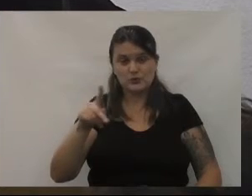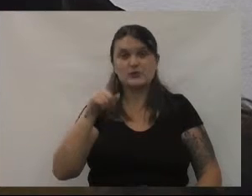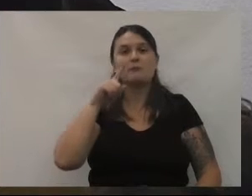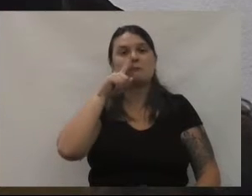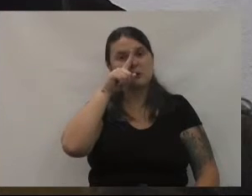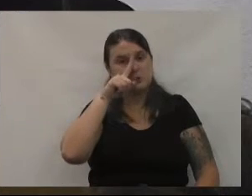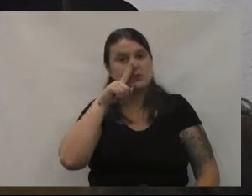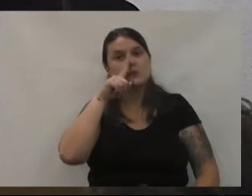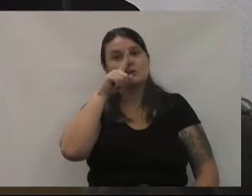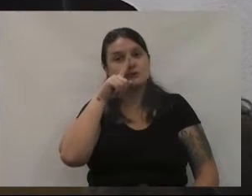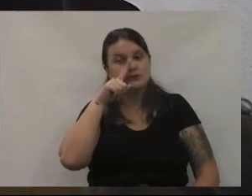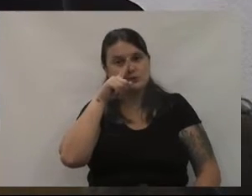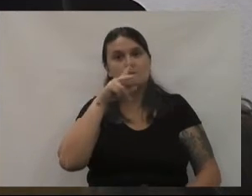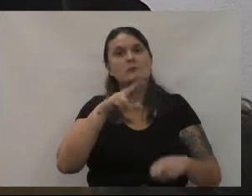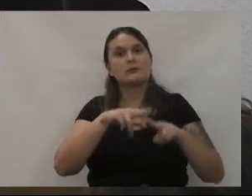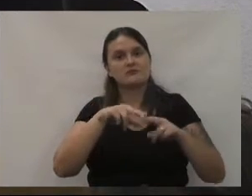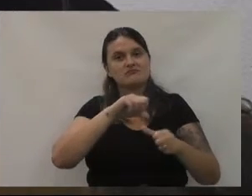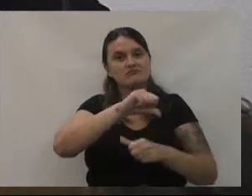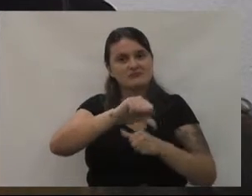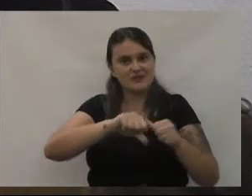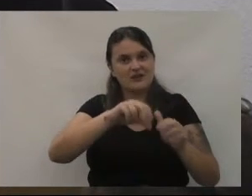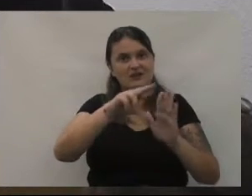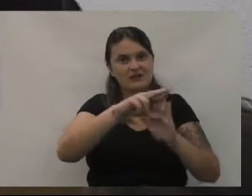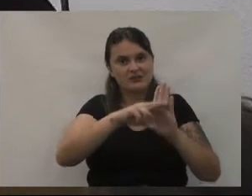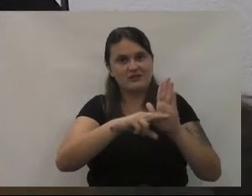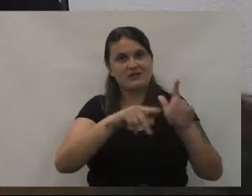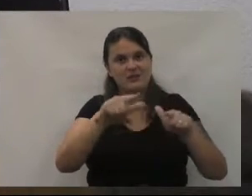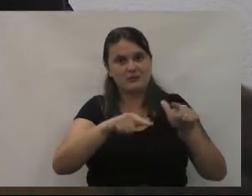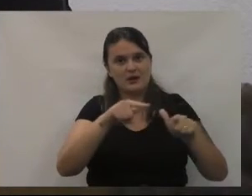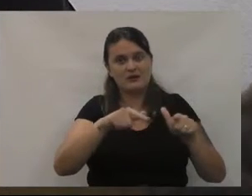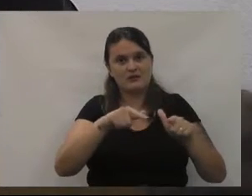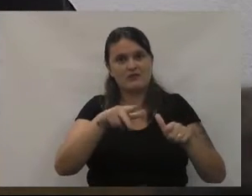sério risco pela reforma trabalhista de